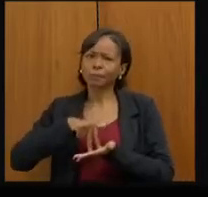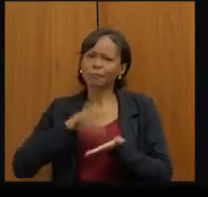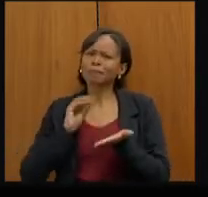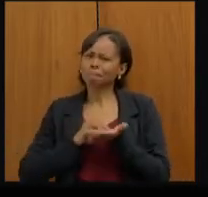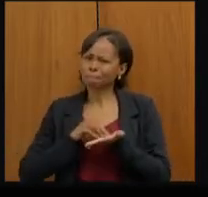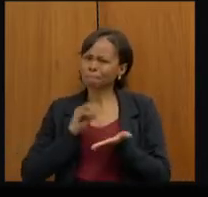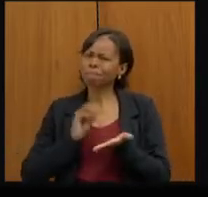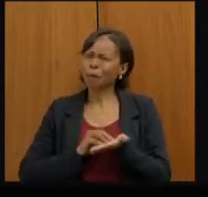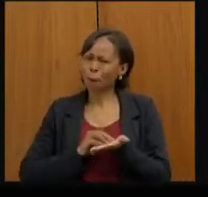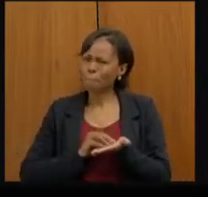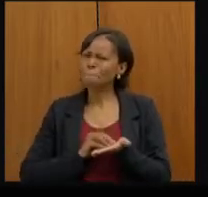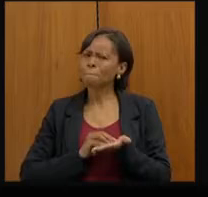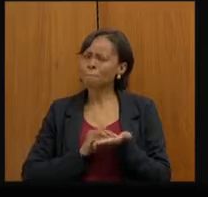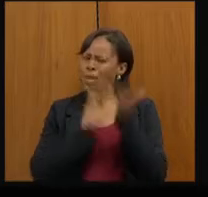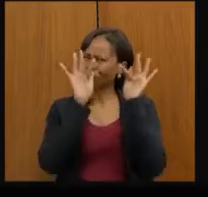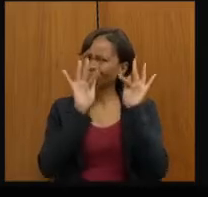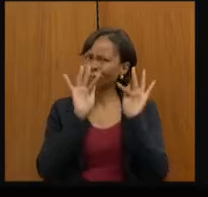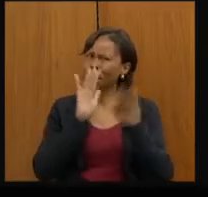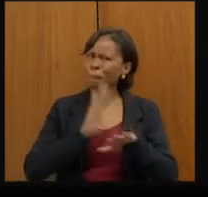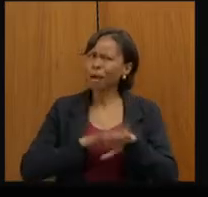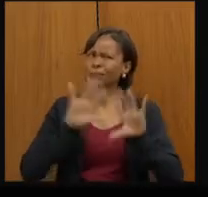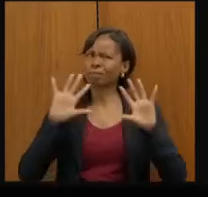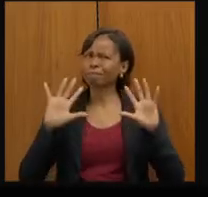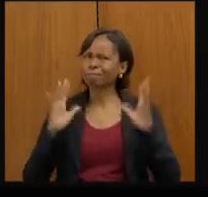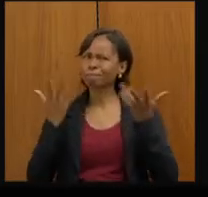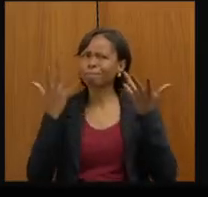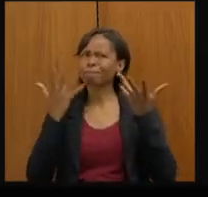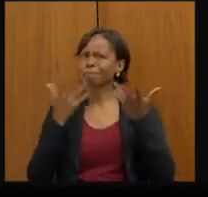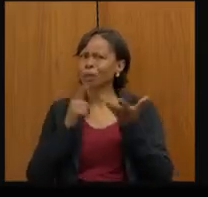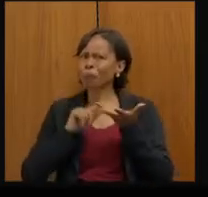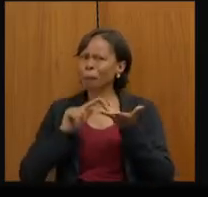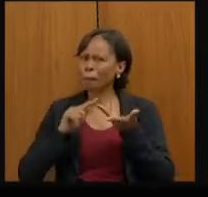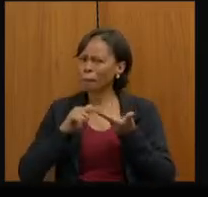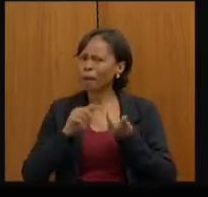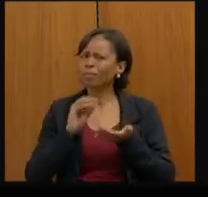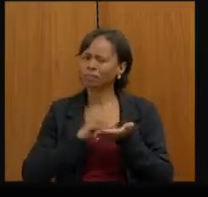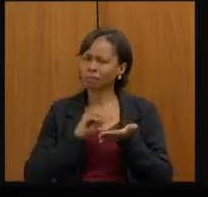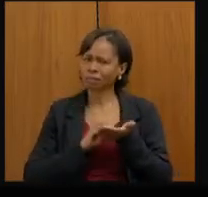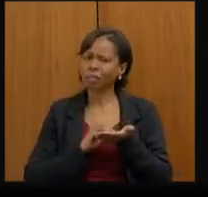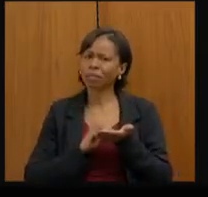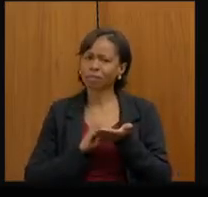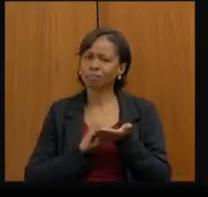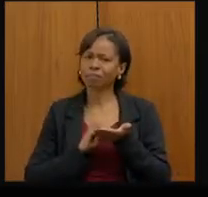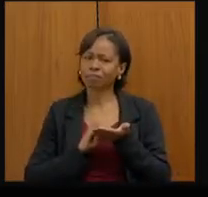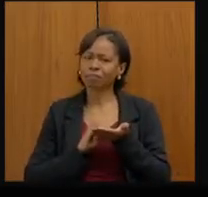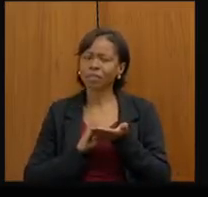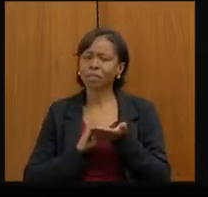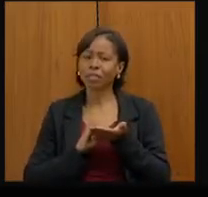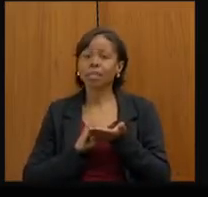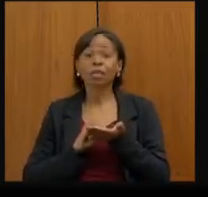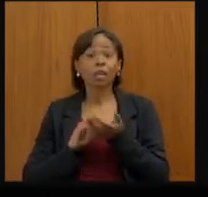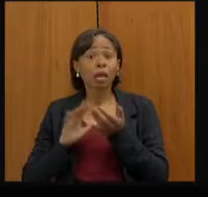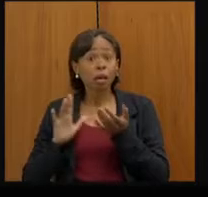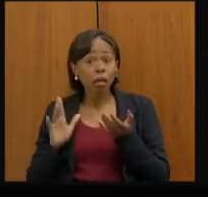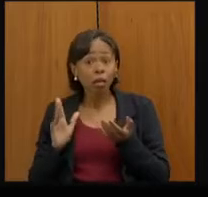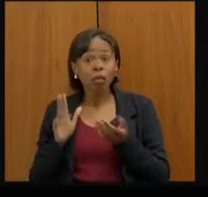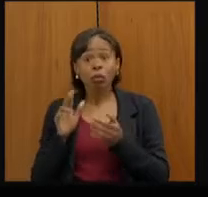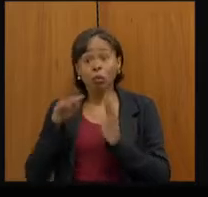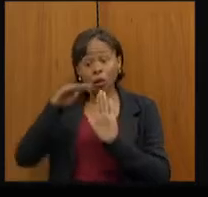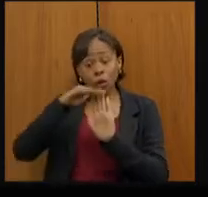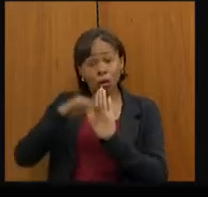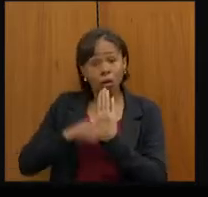Penha concordo com a fala que me antecedeu medidas protetivas salvam vidas